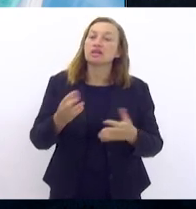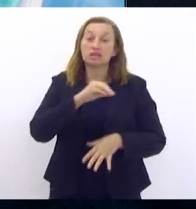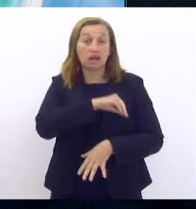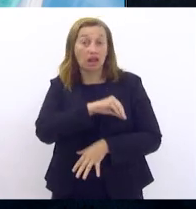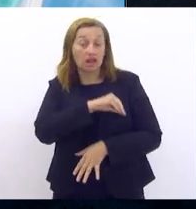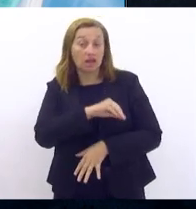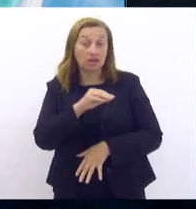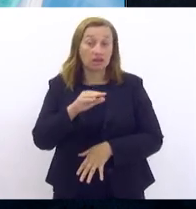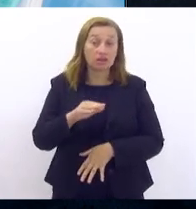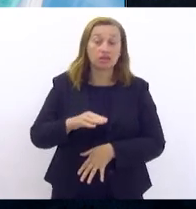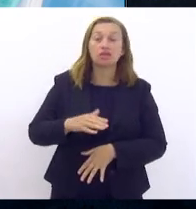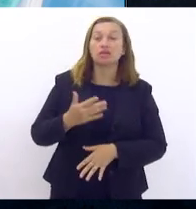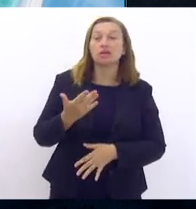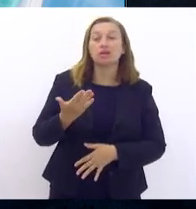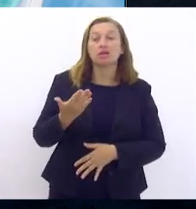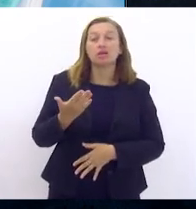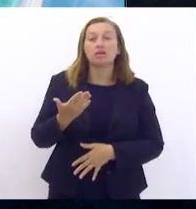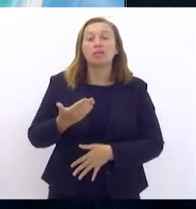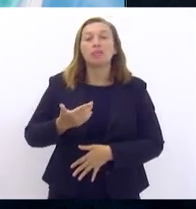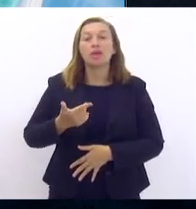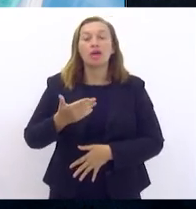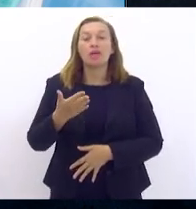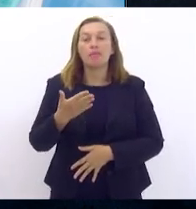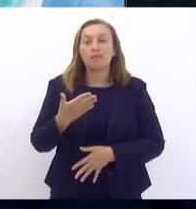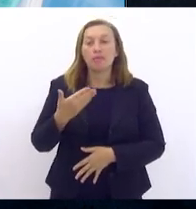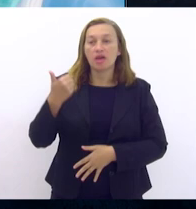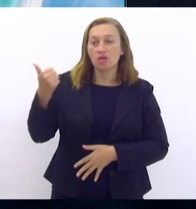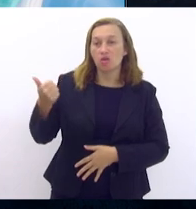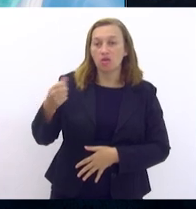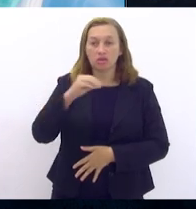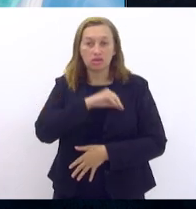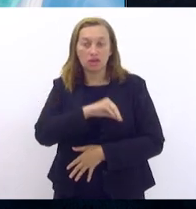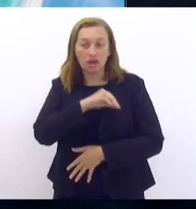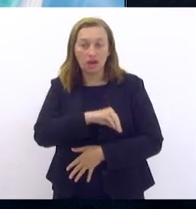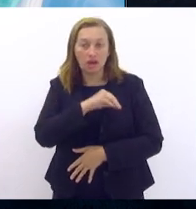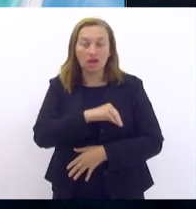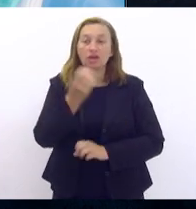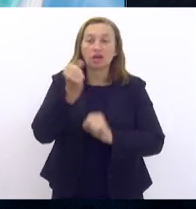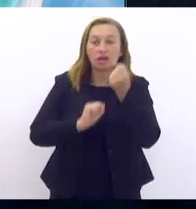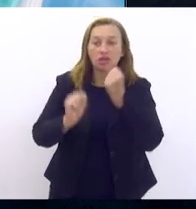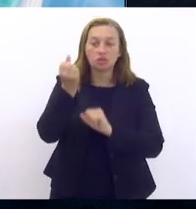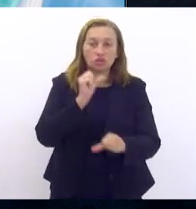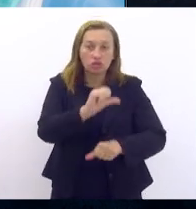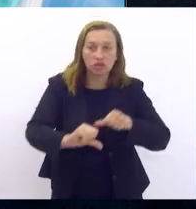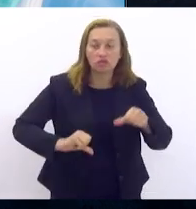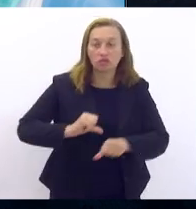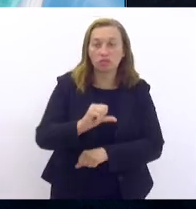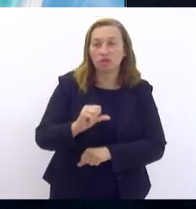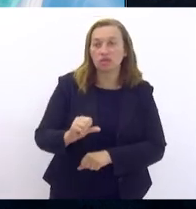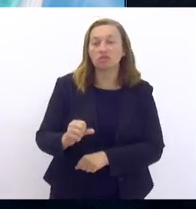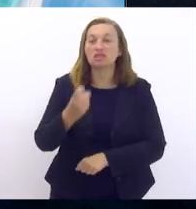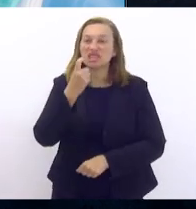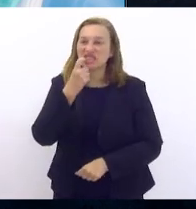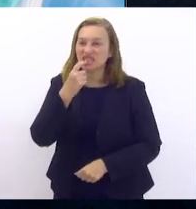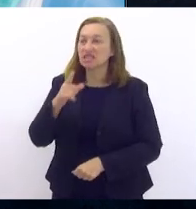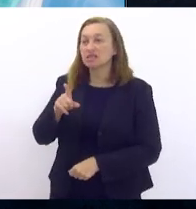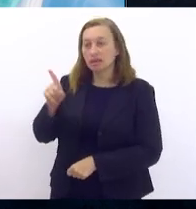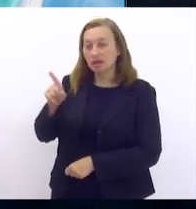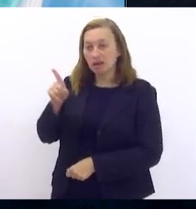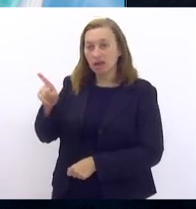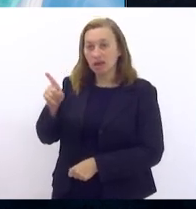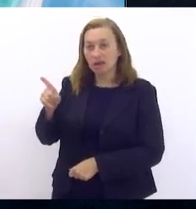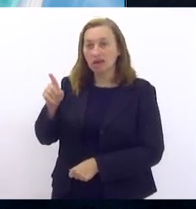a segunda média é melhor segunda melhor média salarial é a indústria de transformação de plástico tá lá no CAGED